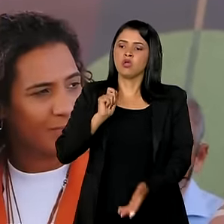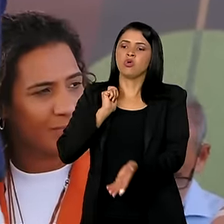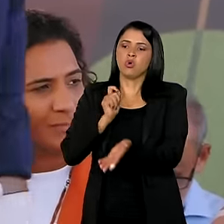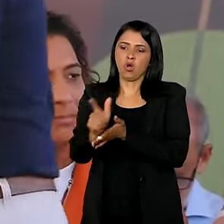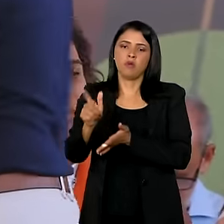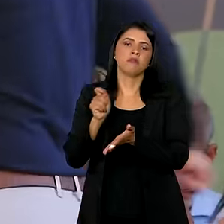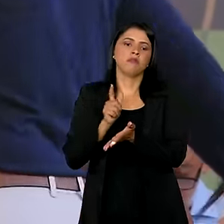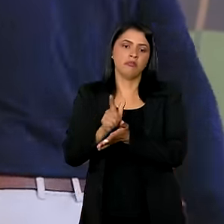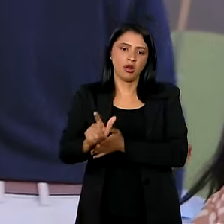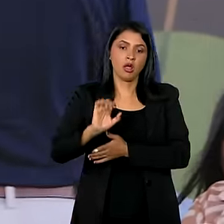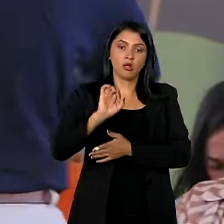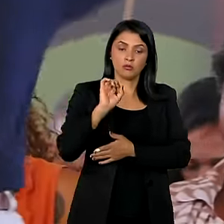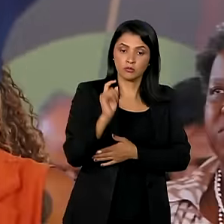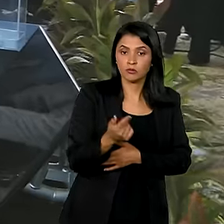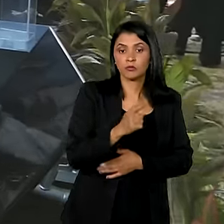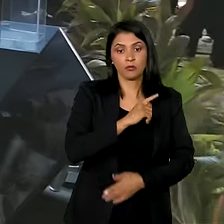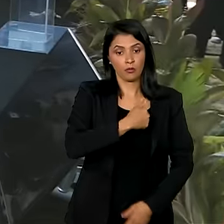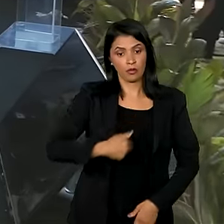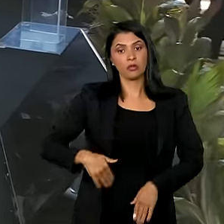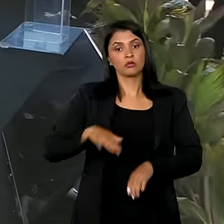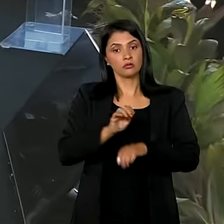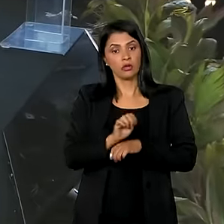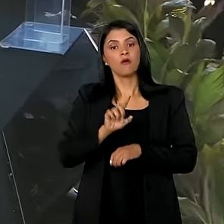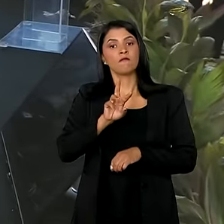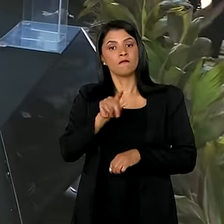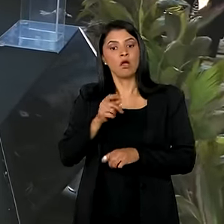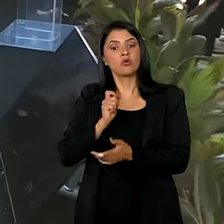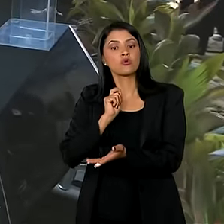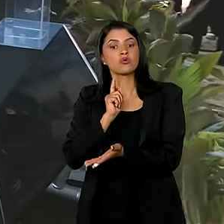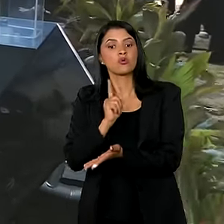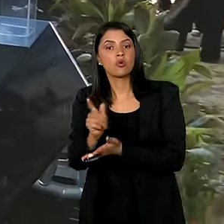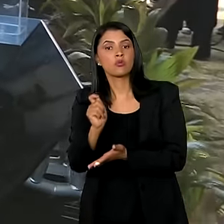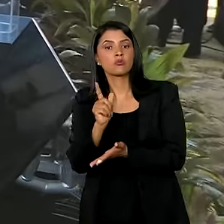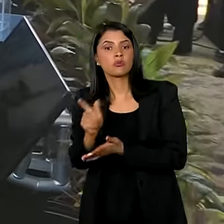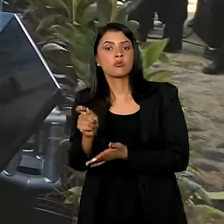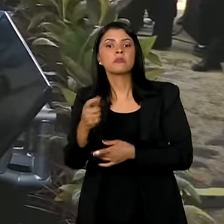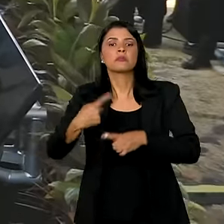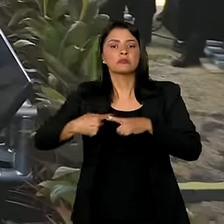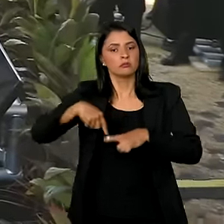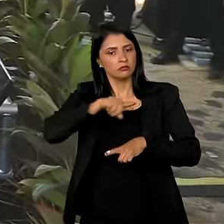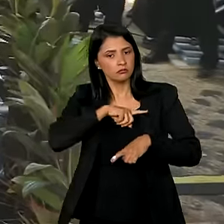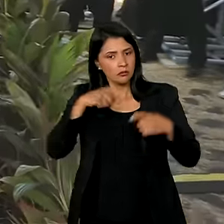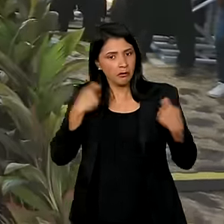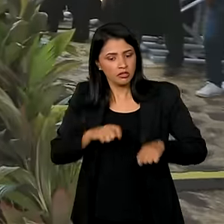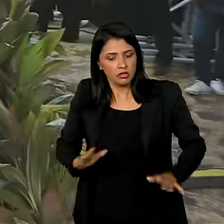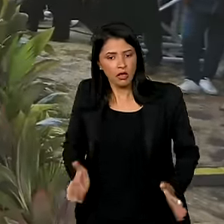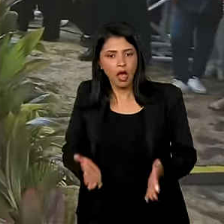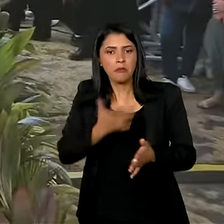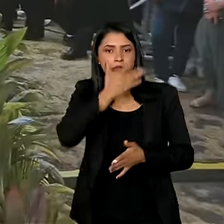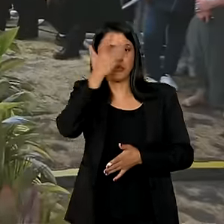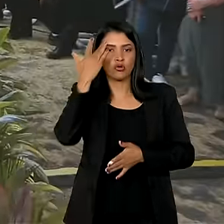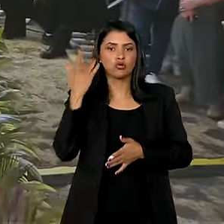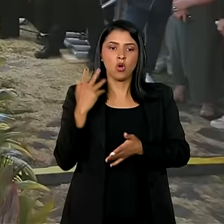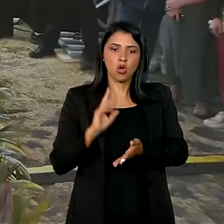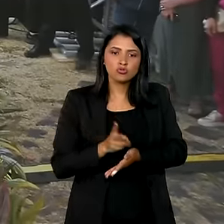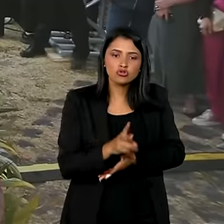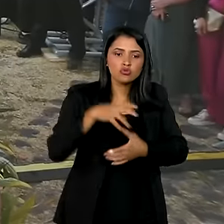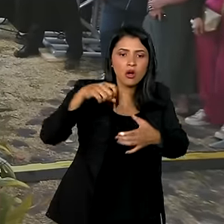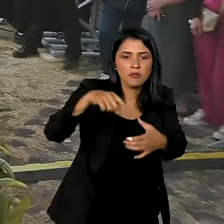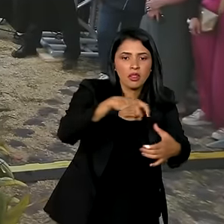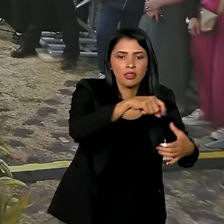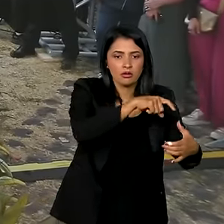comprar ou o governo estadual vai comprar, porque nós precisamos incentivar as pessoas a produzirem.